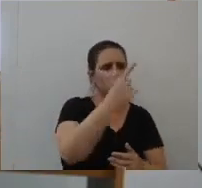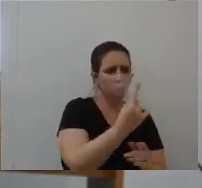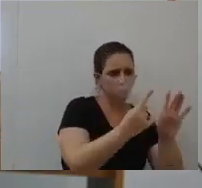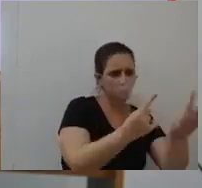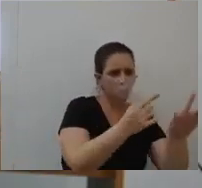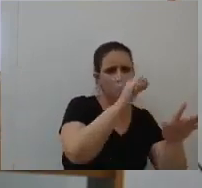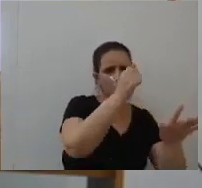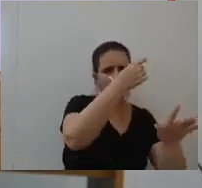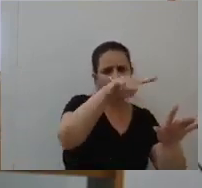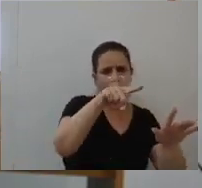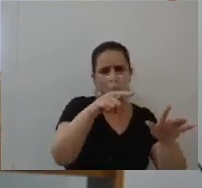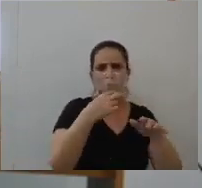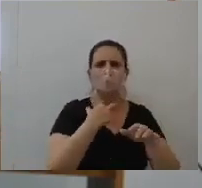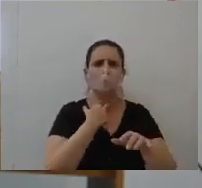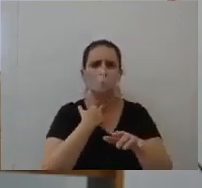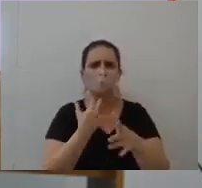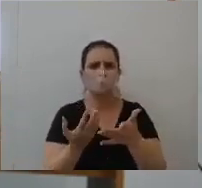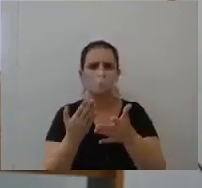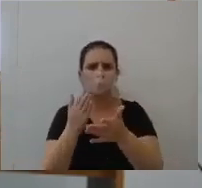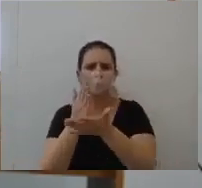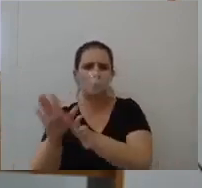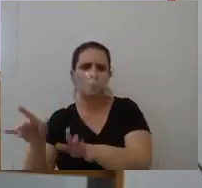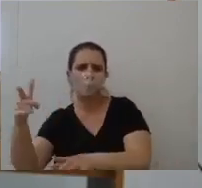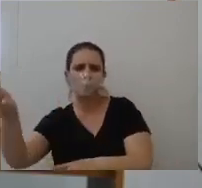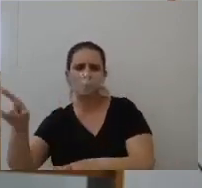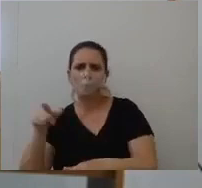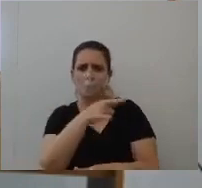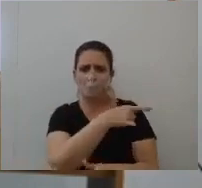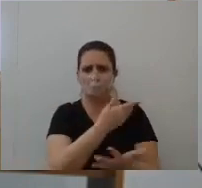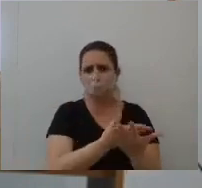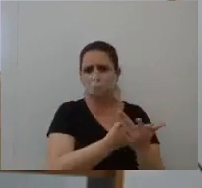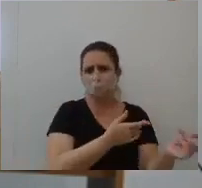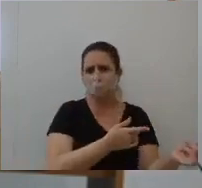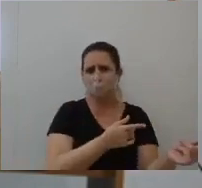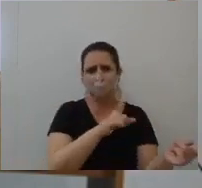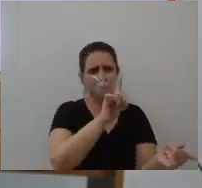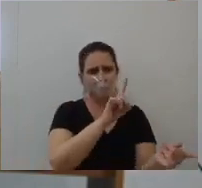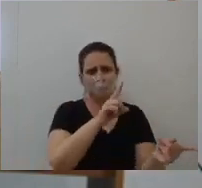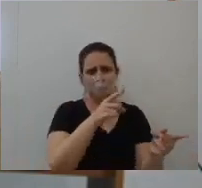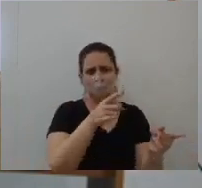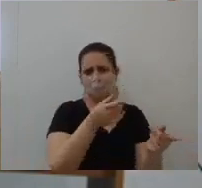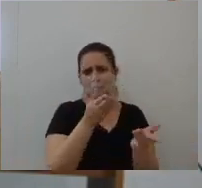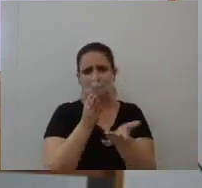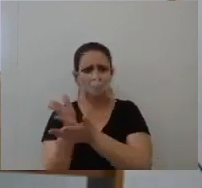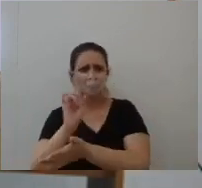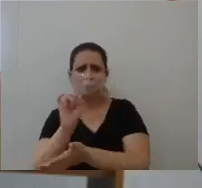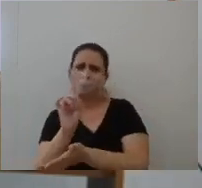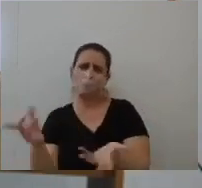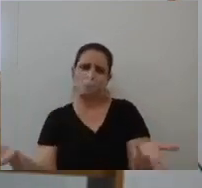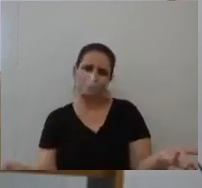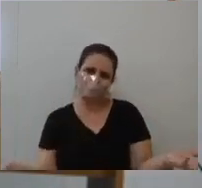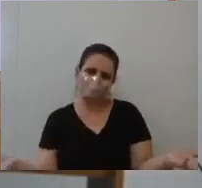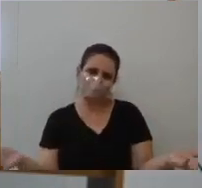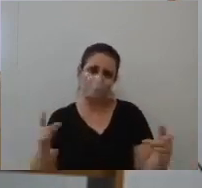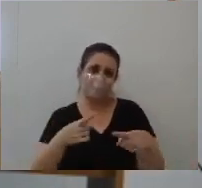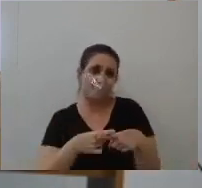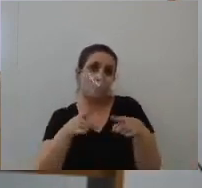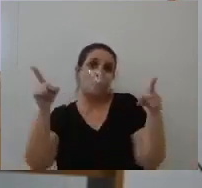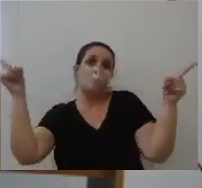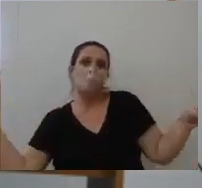a outra. O fato de ele ter estudado não quer dizer que ele vai ser aprovado. Ele não foi aprovado. Então essa é a ideia